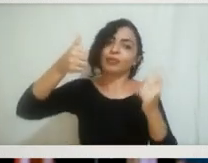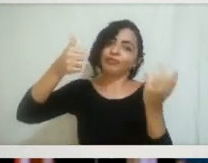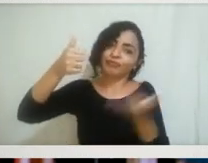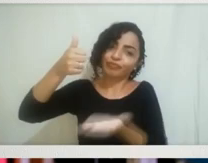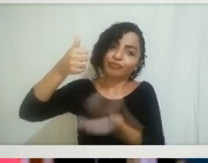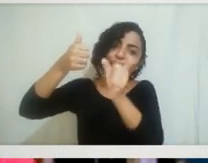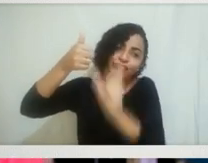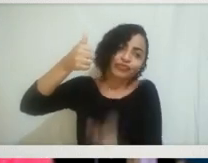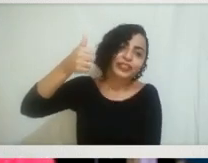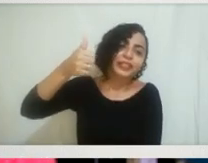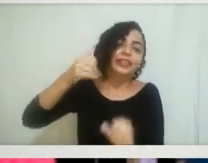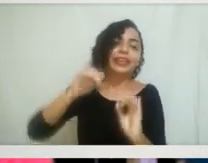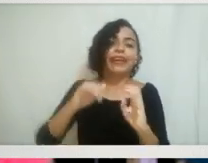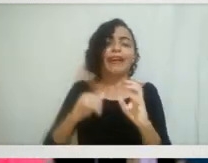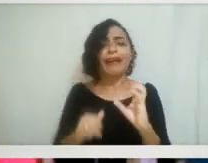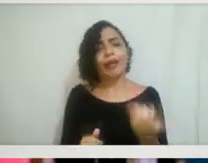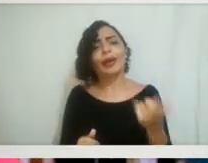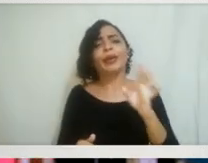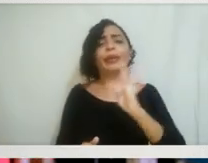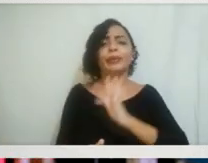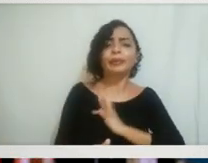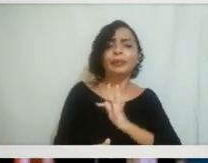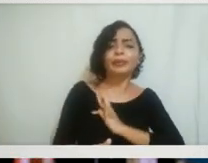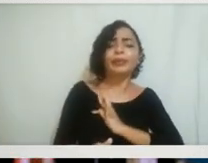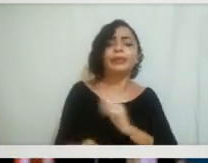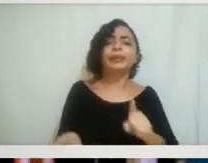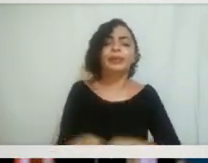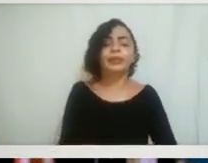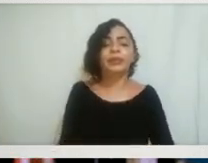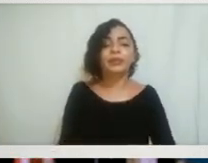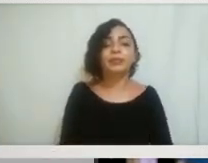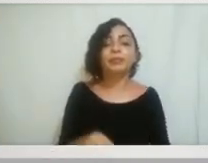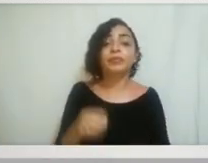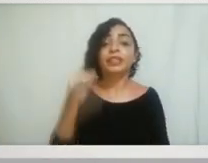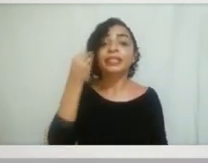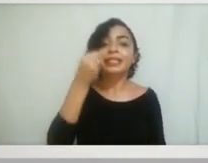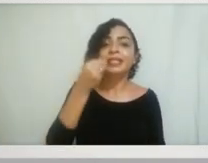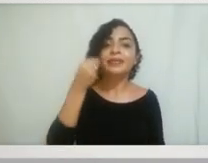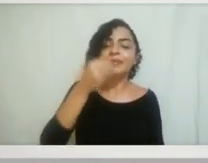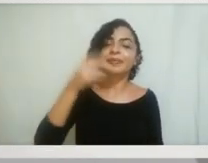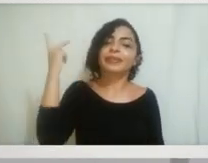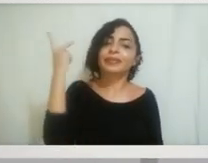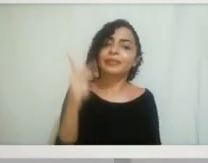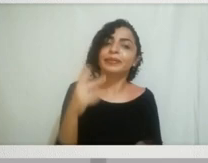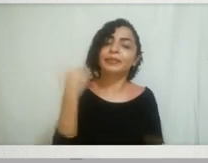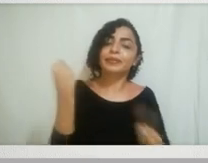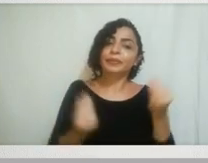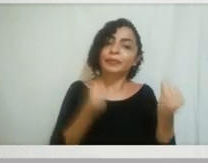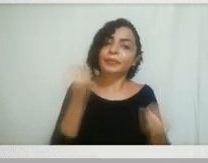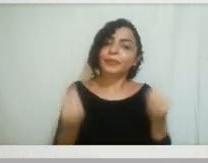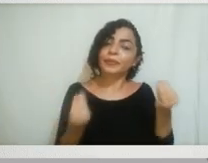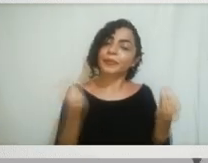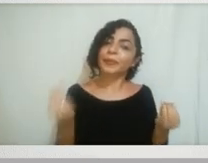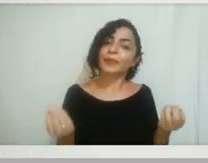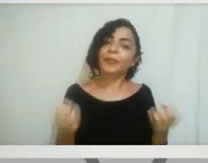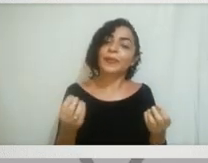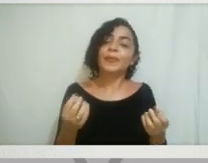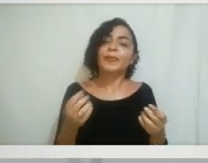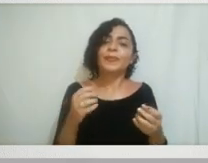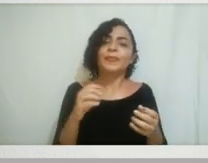sem dúvidas, além de todo o apuro técnico sobre a escrita, sem dúvidas as experiências dele sobre tudo